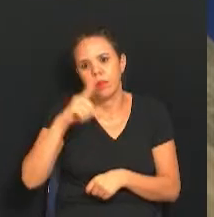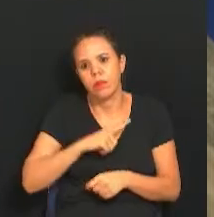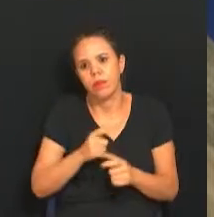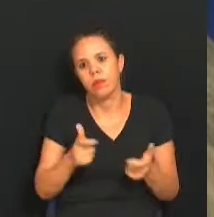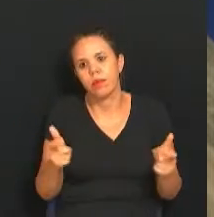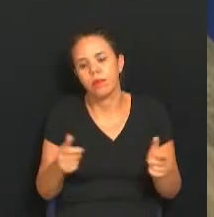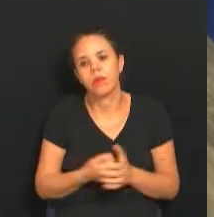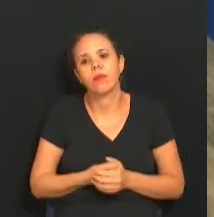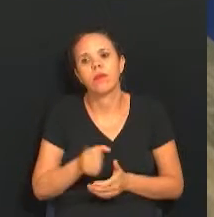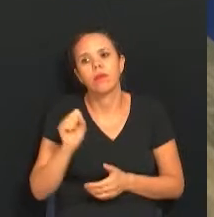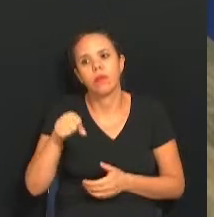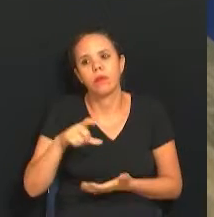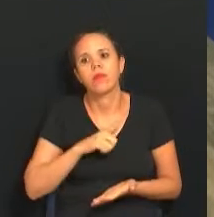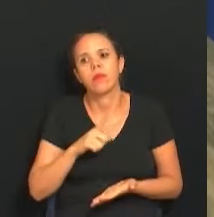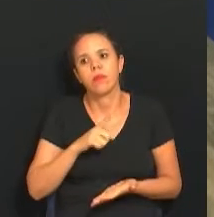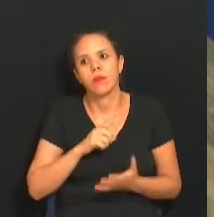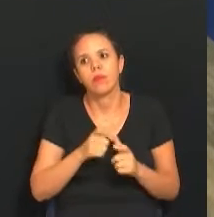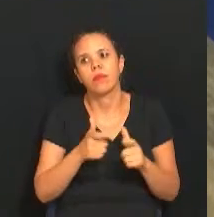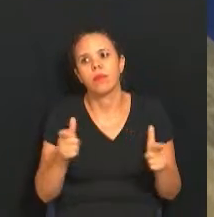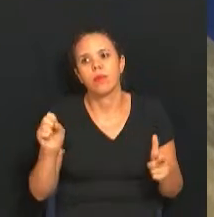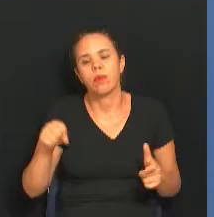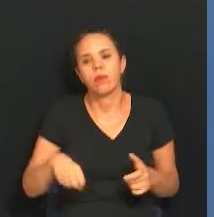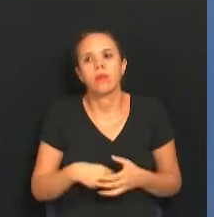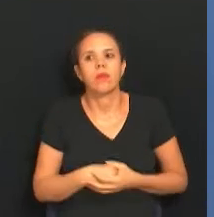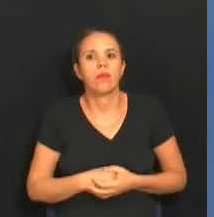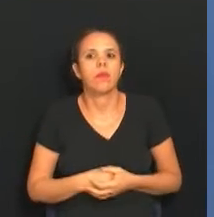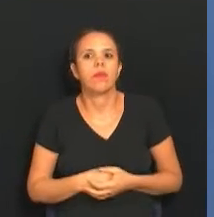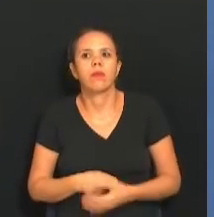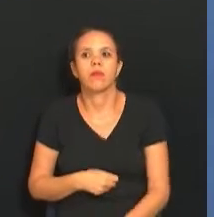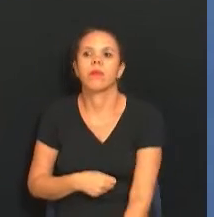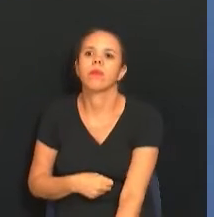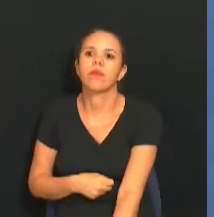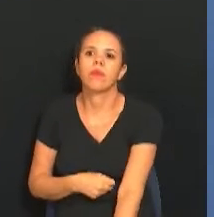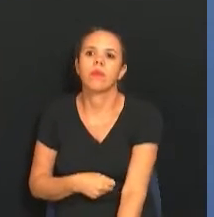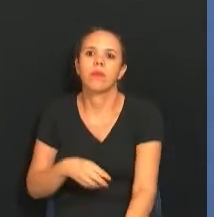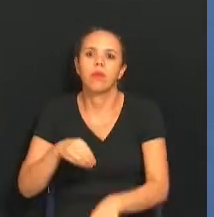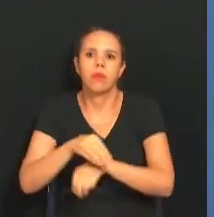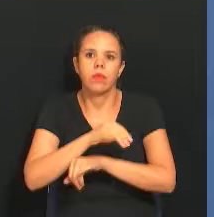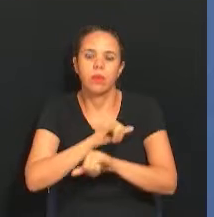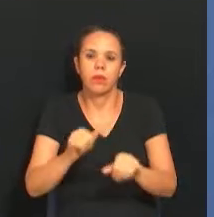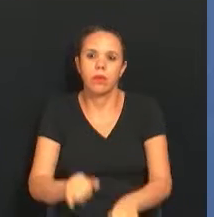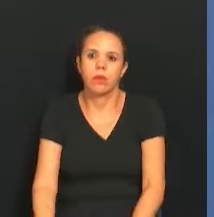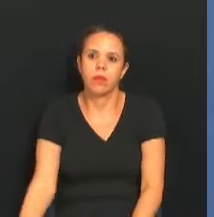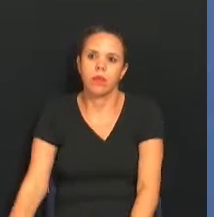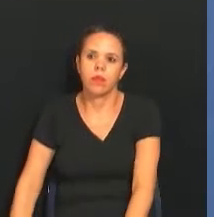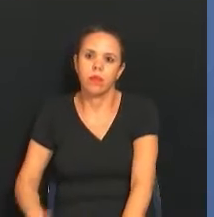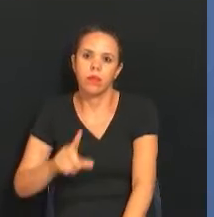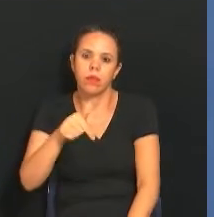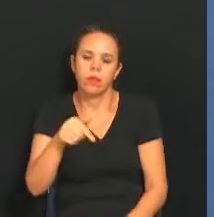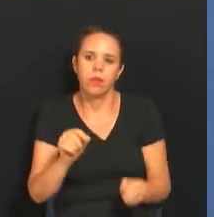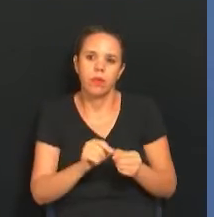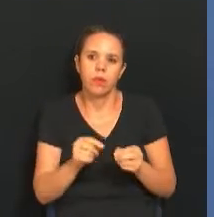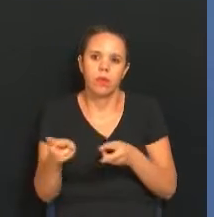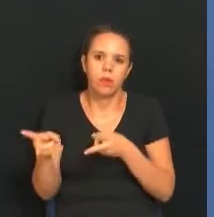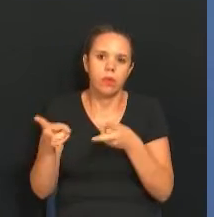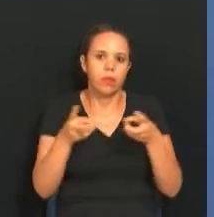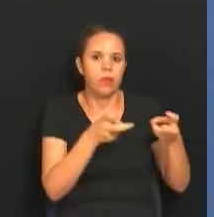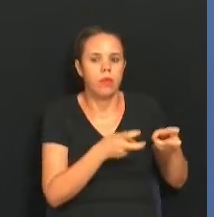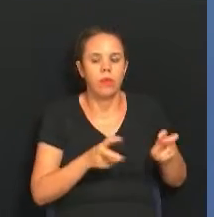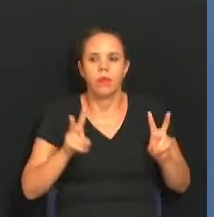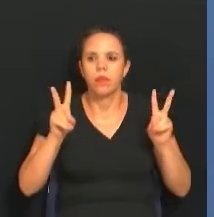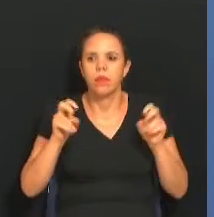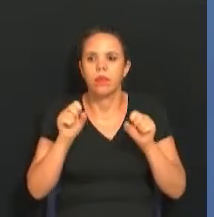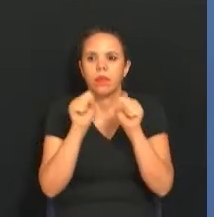aumento todos os dias tem aumento sim Viviane a gente passa que os dados e daqui a pouco a gente faz uma observação em relação